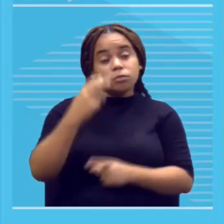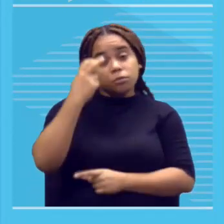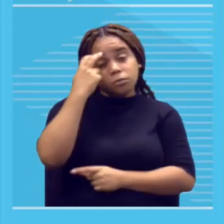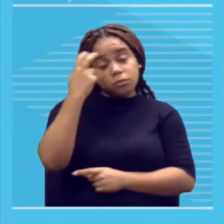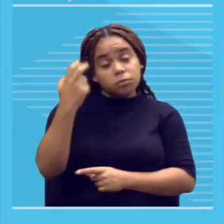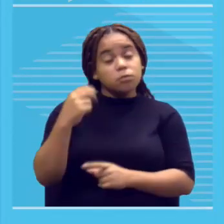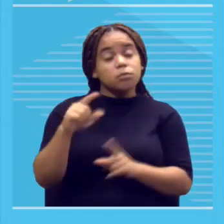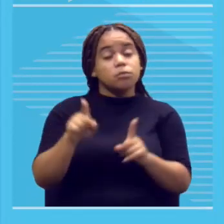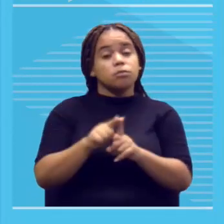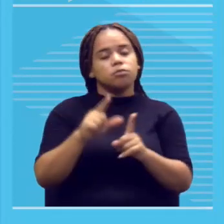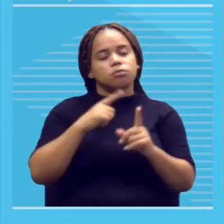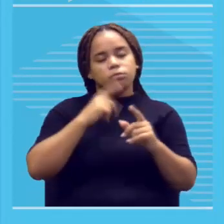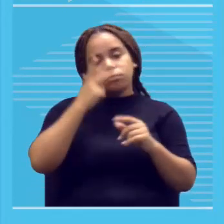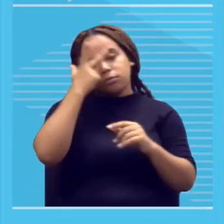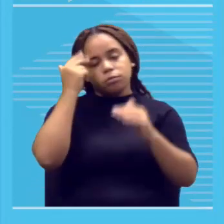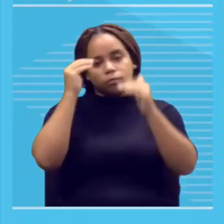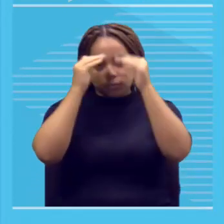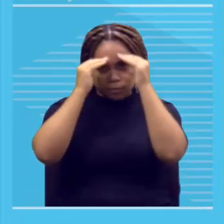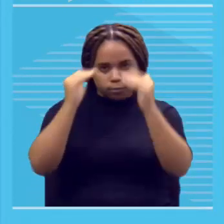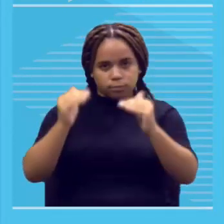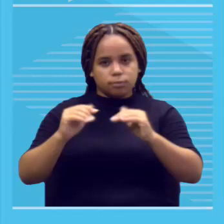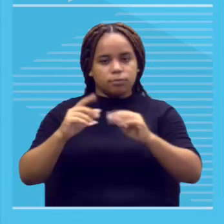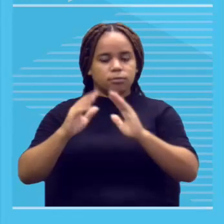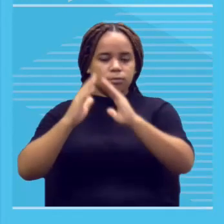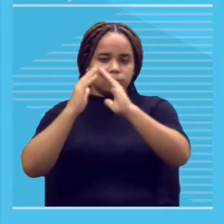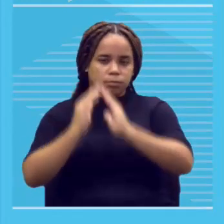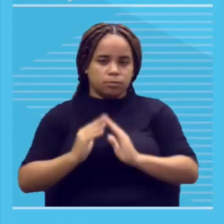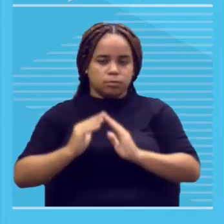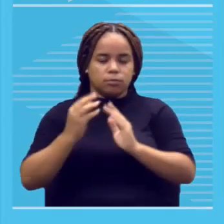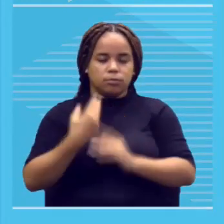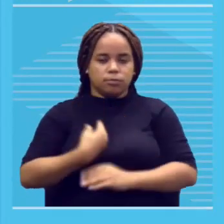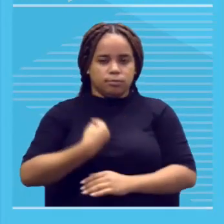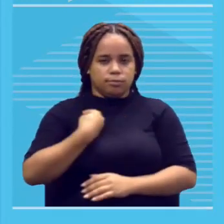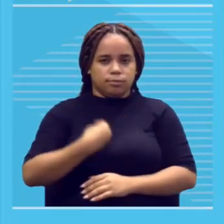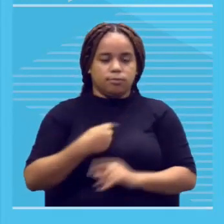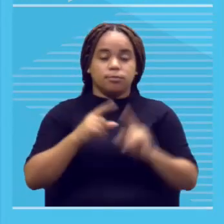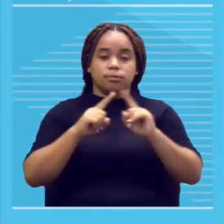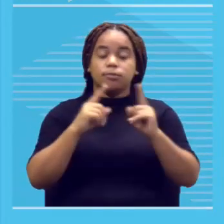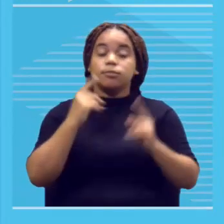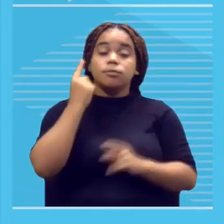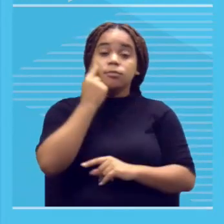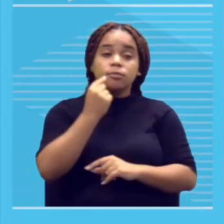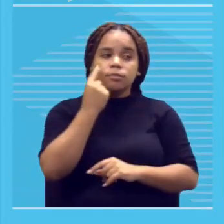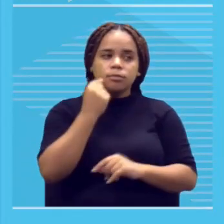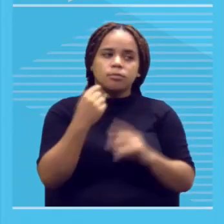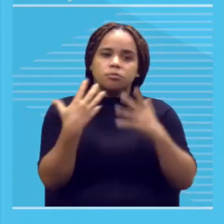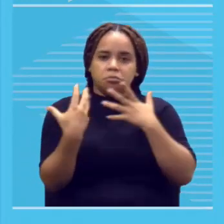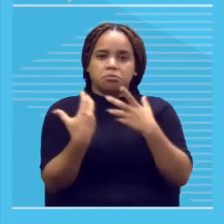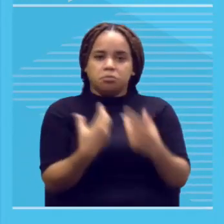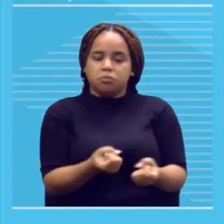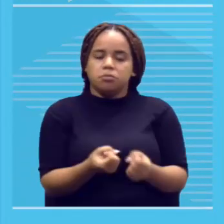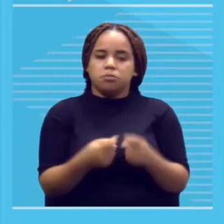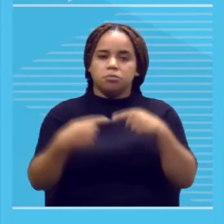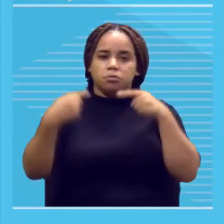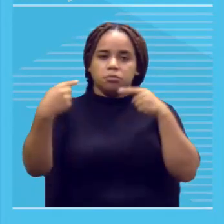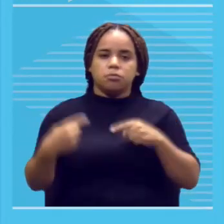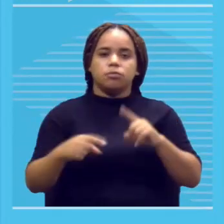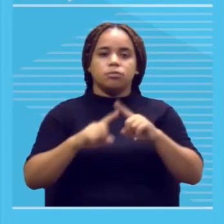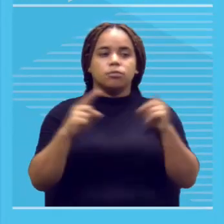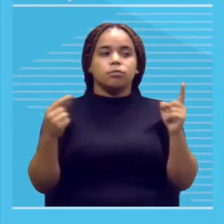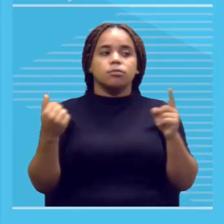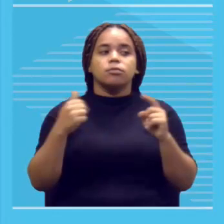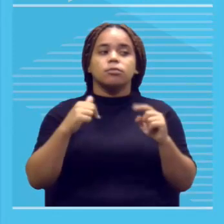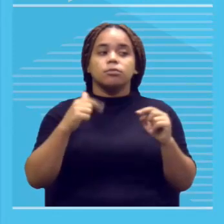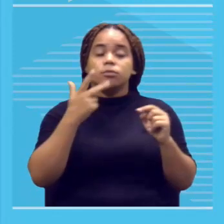certo naquela região onde ele morava bom Allan Kardec ele aceitou o desafio mas ele disse